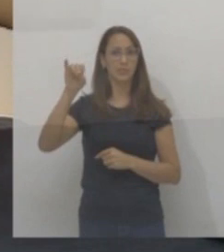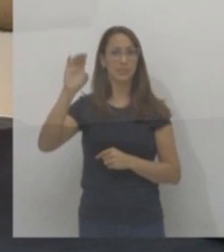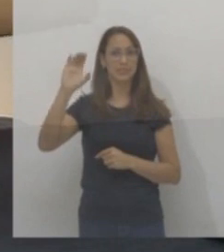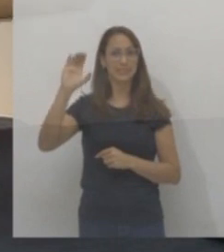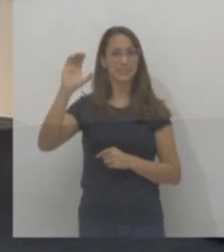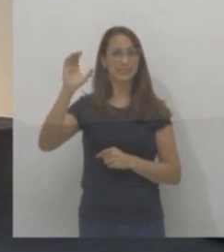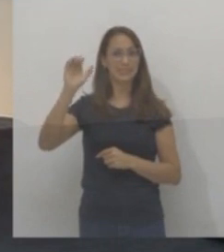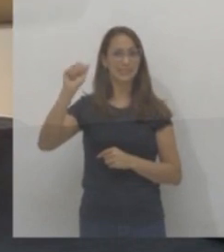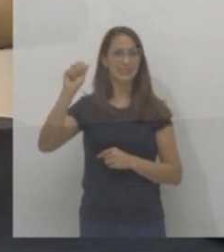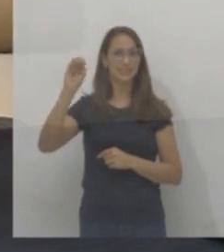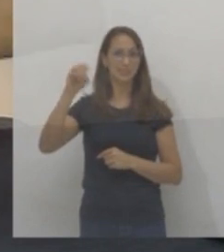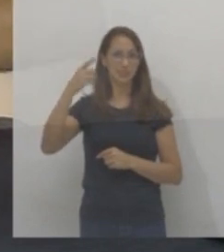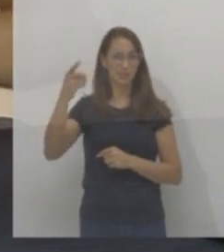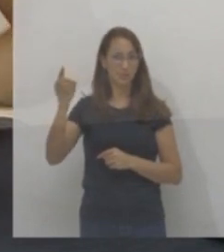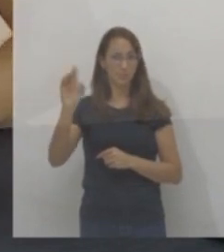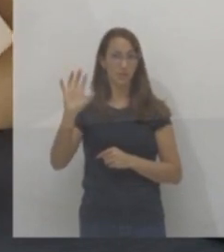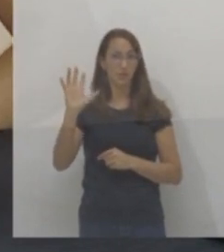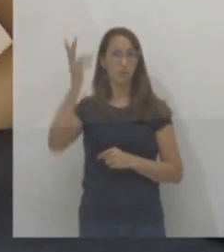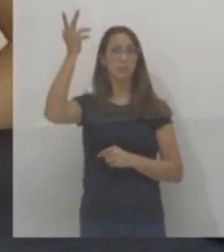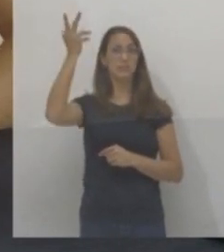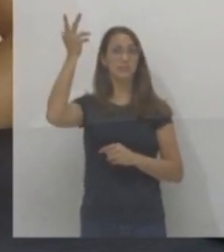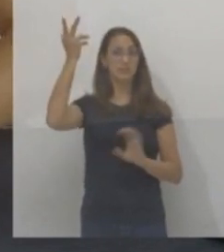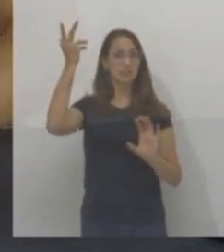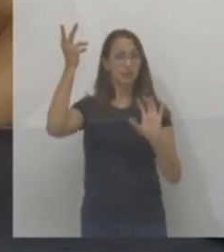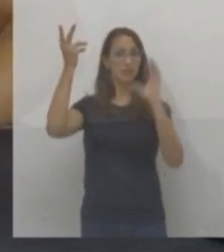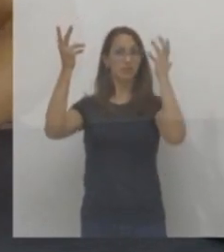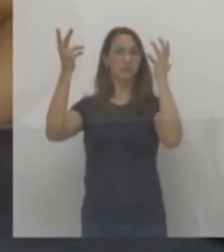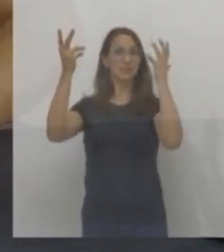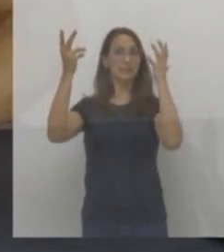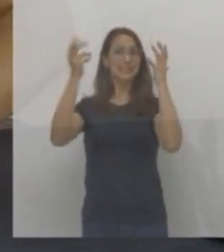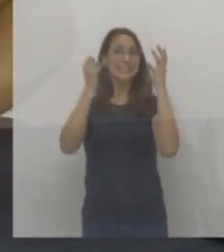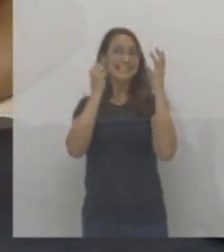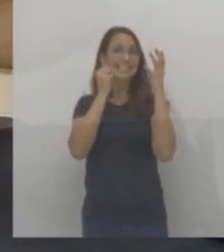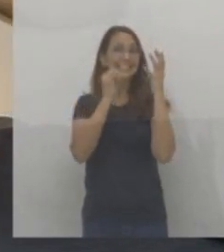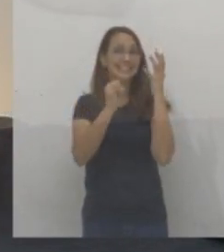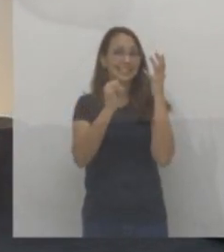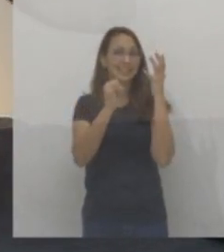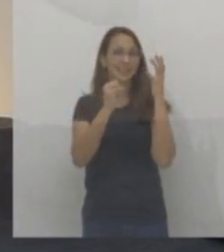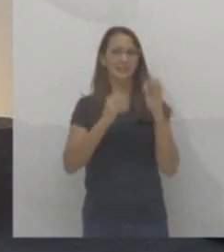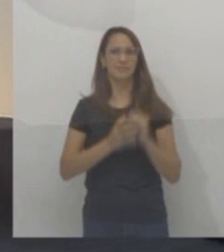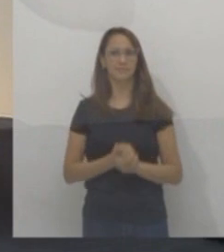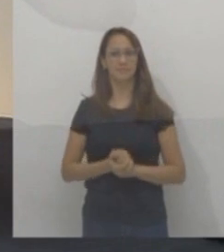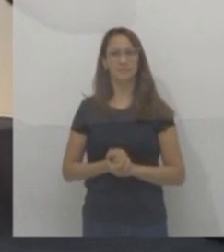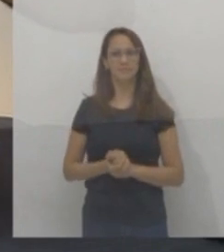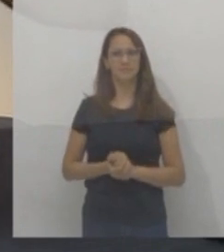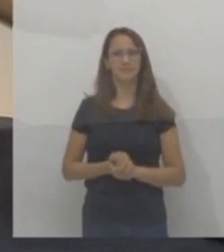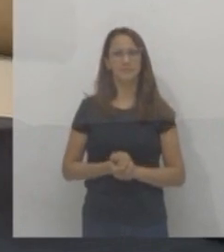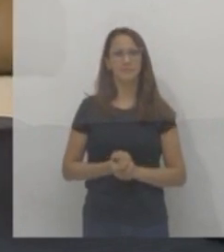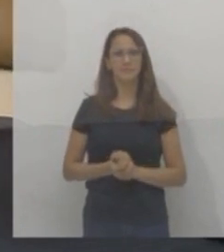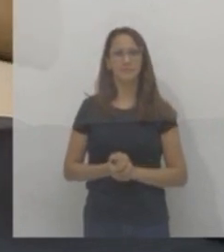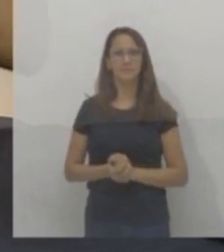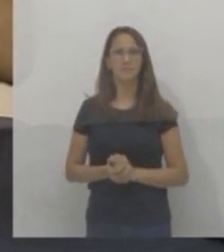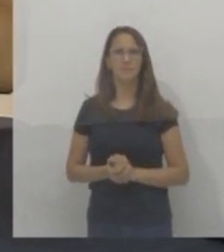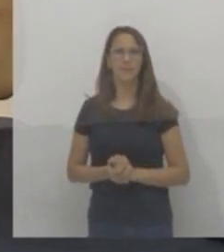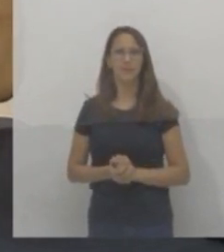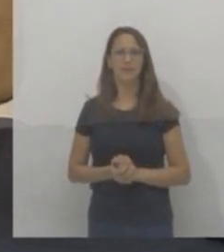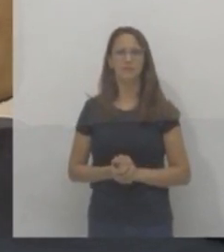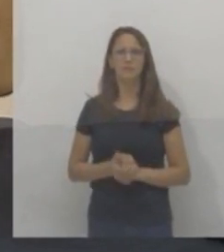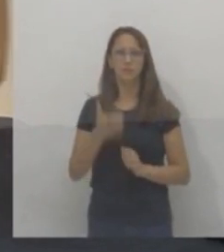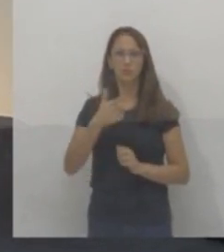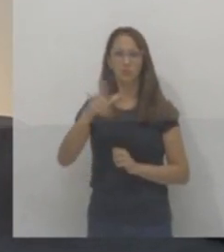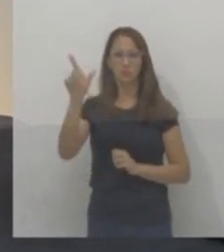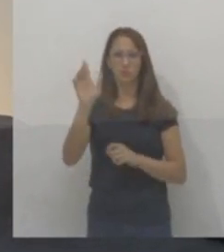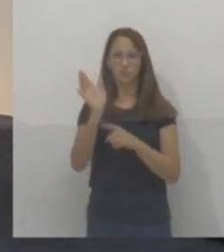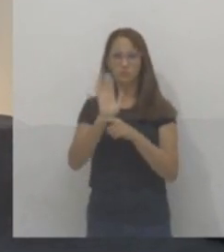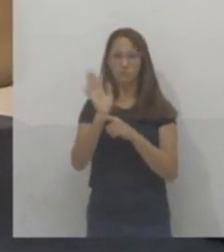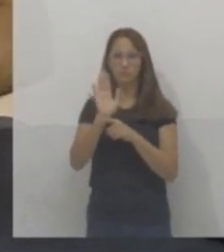futuro. Pode vir uma antes da outra sem problema, tá? Vamos ver um outro videozinho em que vai dar mais